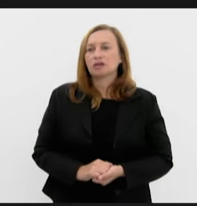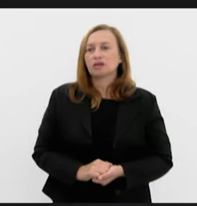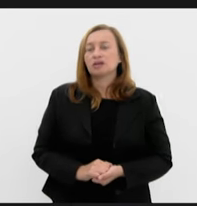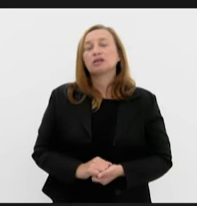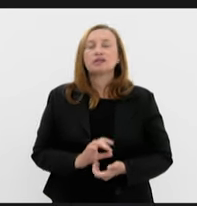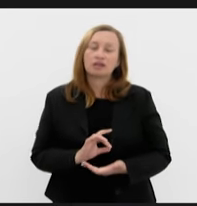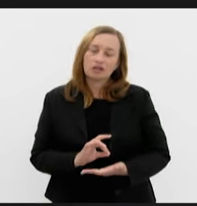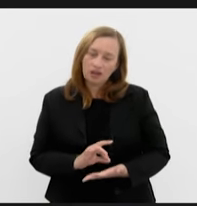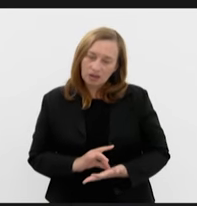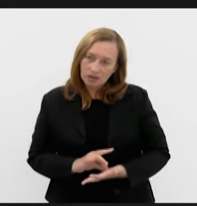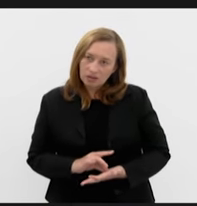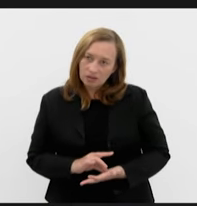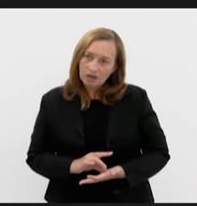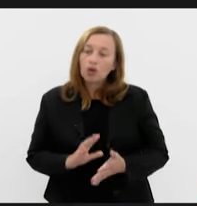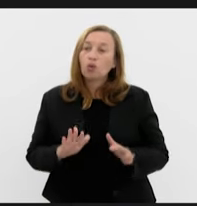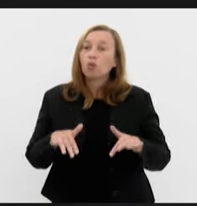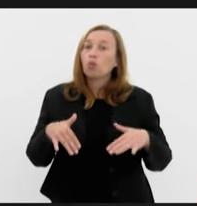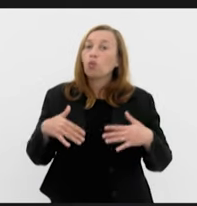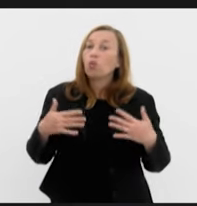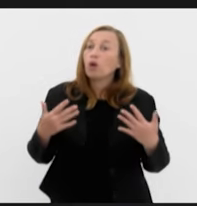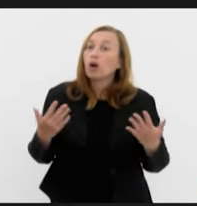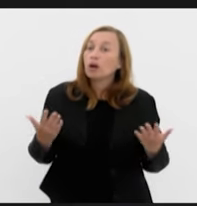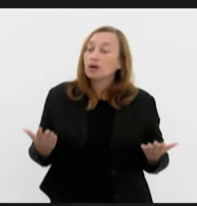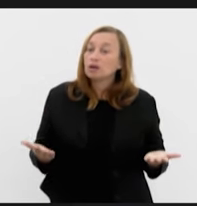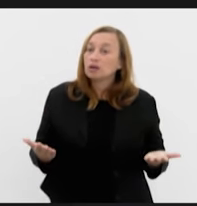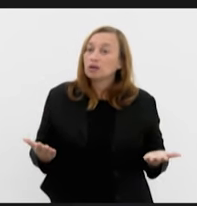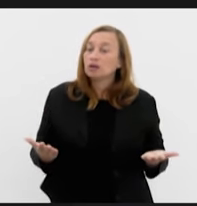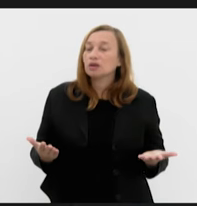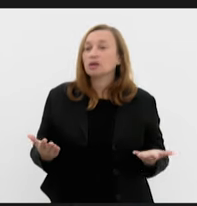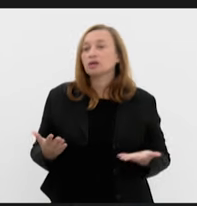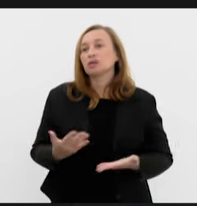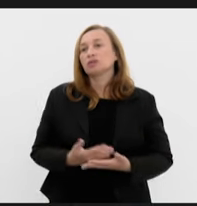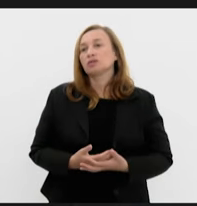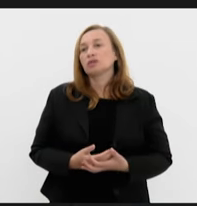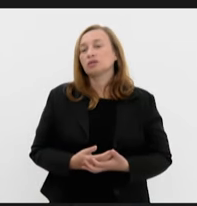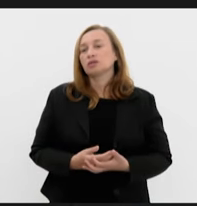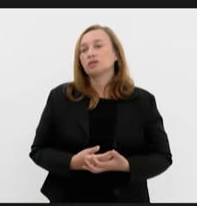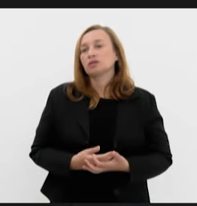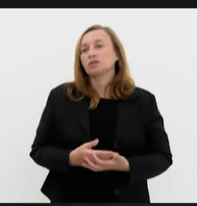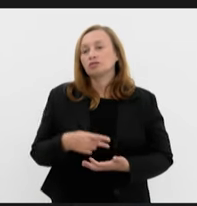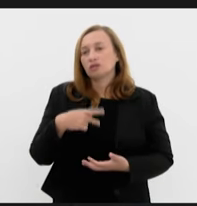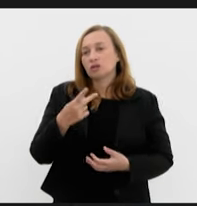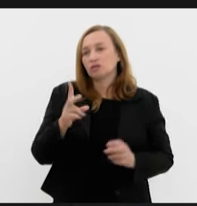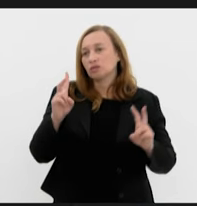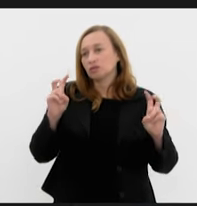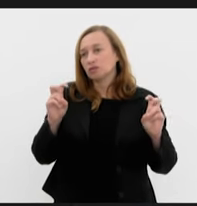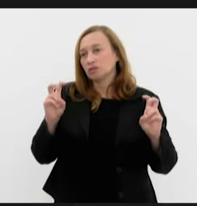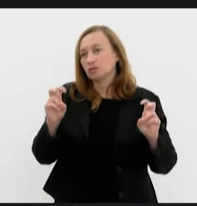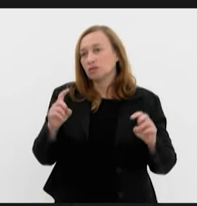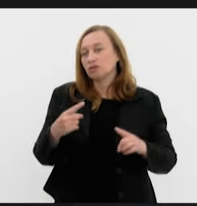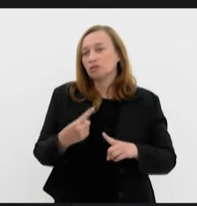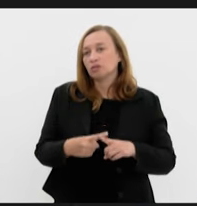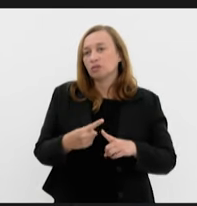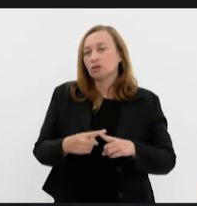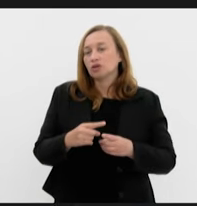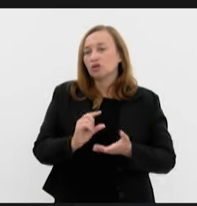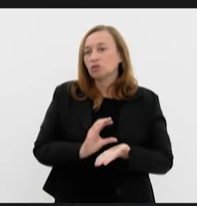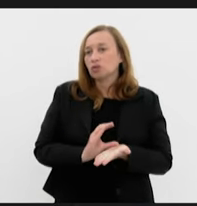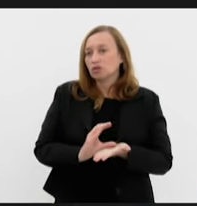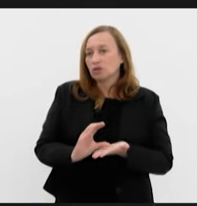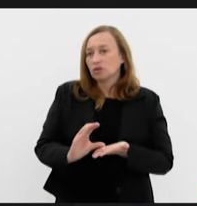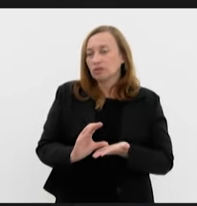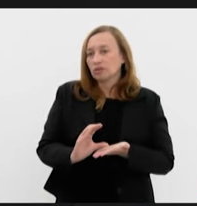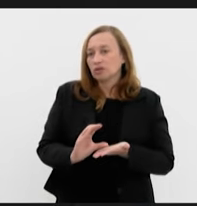realidade quando eu eu vislumbrei essa essa questão é porque no orçamento do Estado já